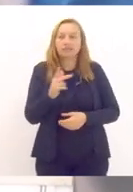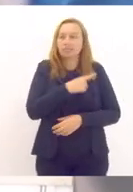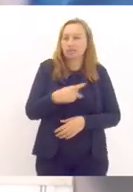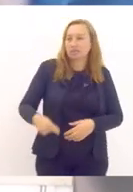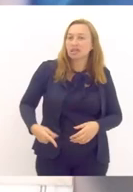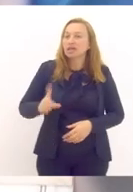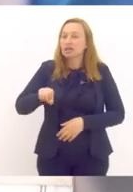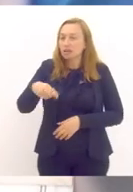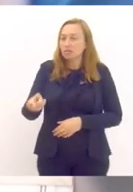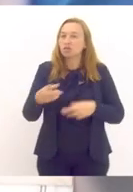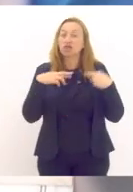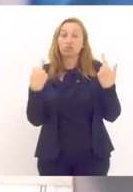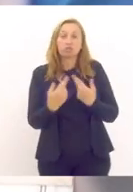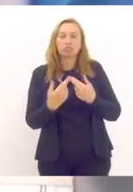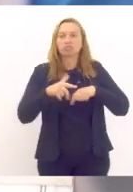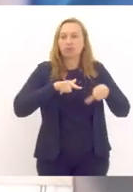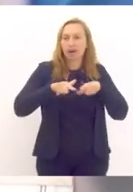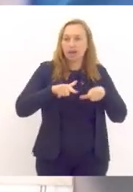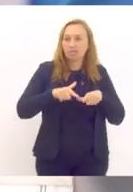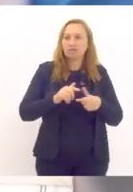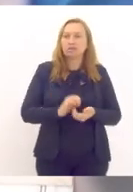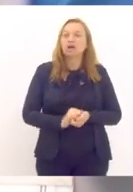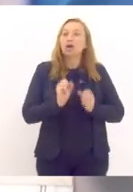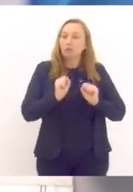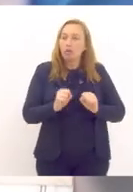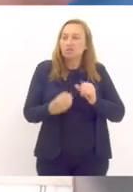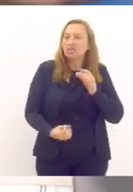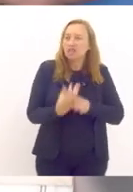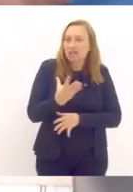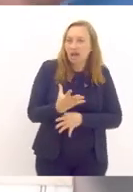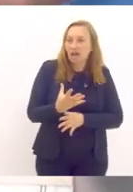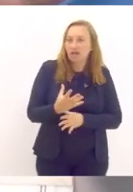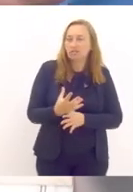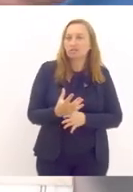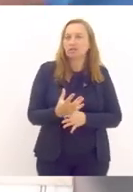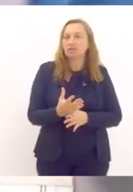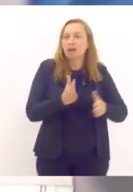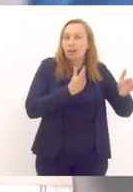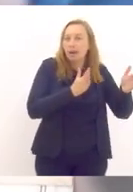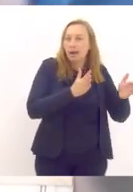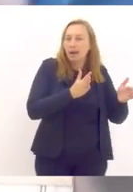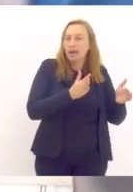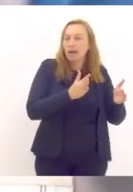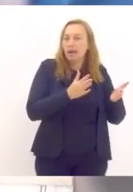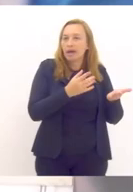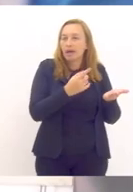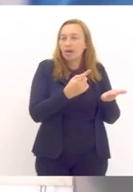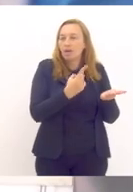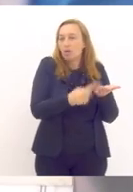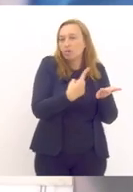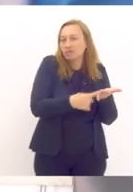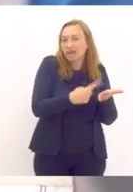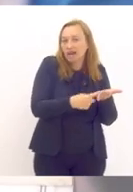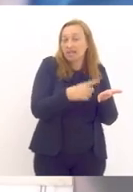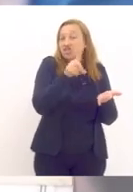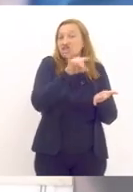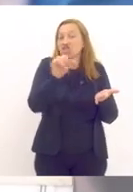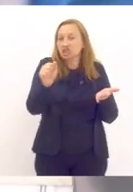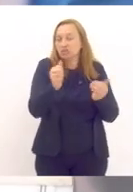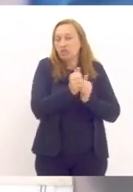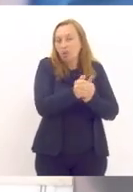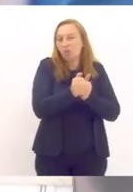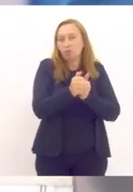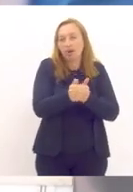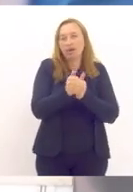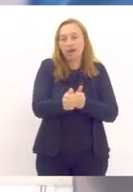depois que a gente fizer a nossa reunião de trabalho, é que a gente possa criar um calendário né, que acompanha a lei de responsabilidade fiscal, e aí